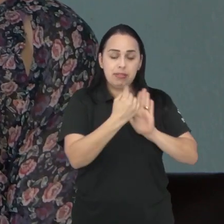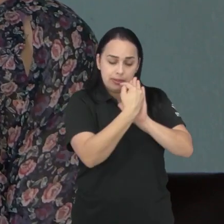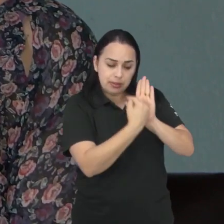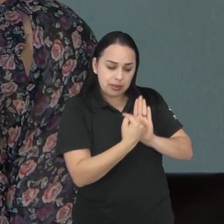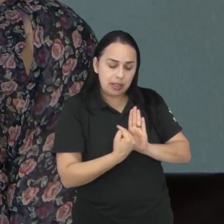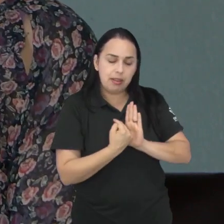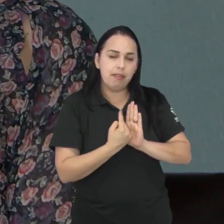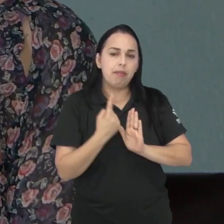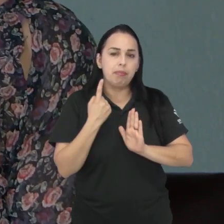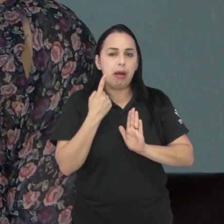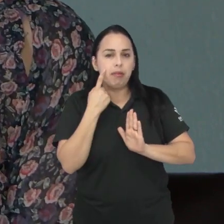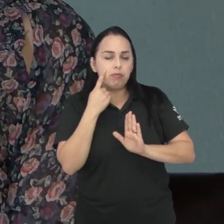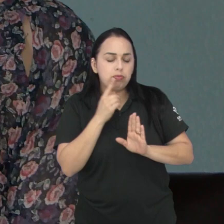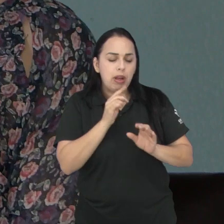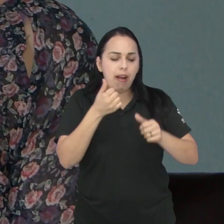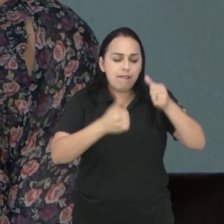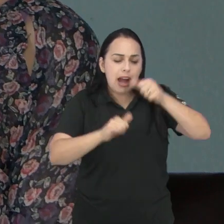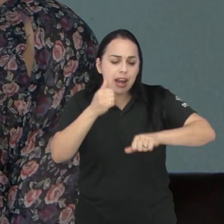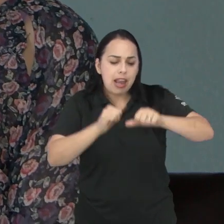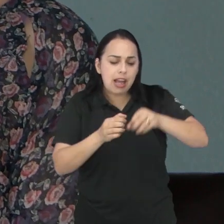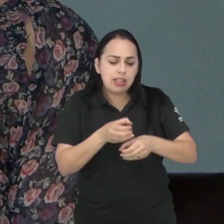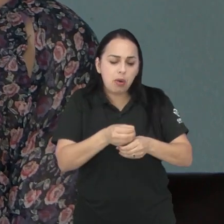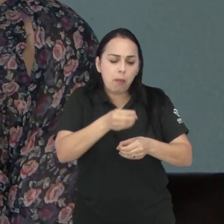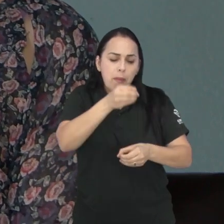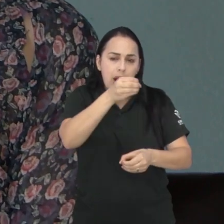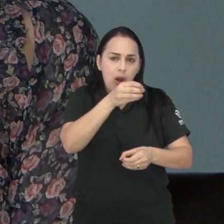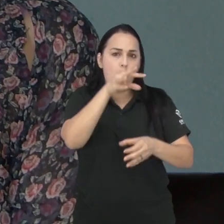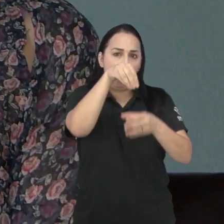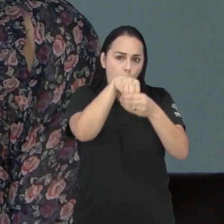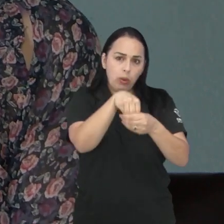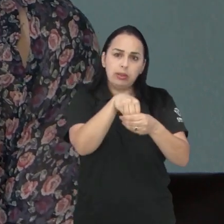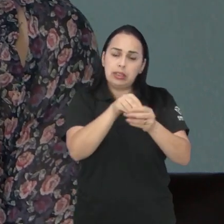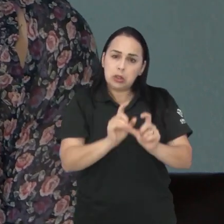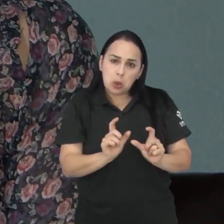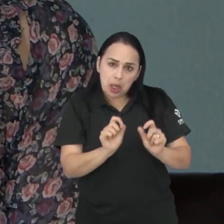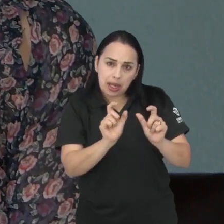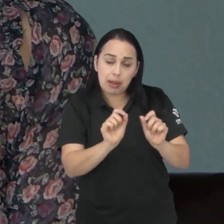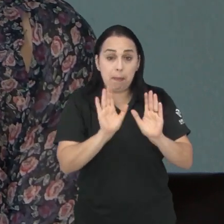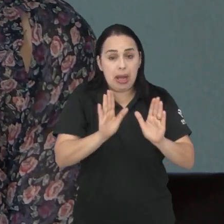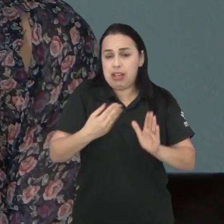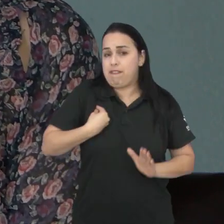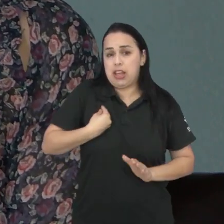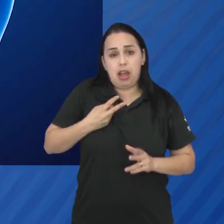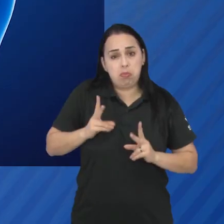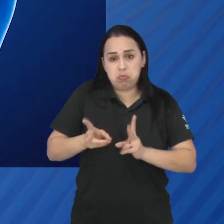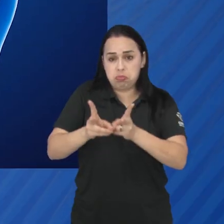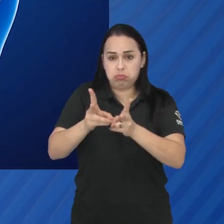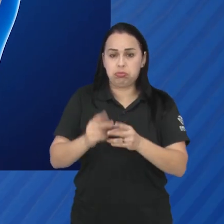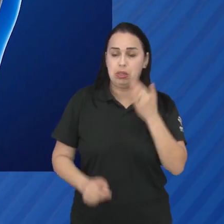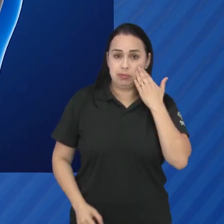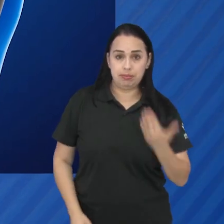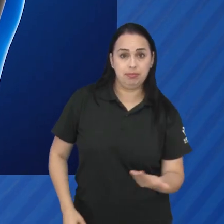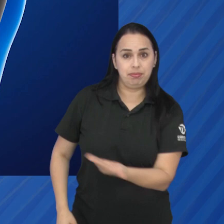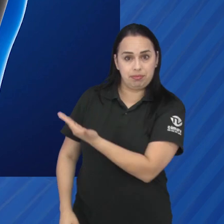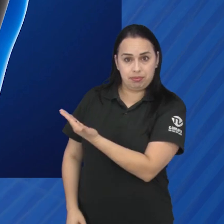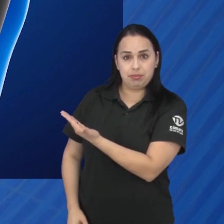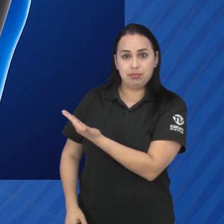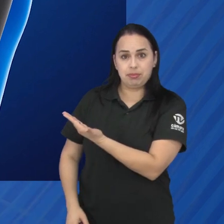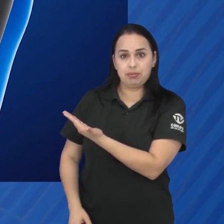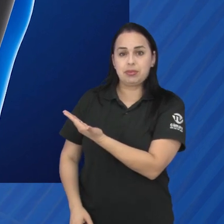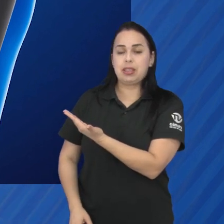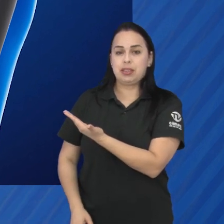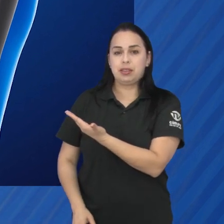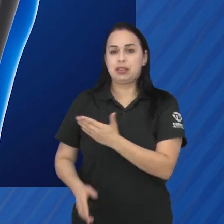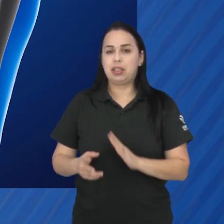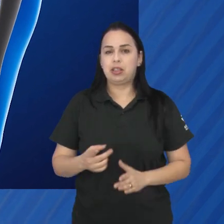né para ver se o meu homem ainda continua inativo dormindo né e mas é vida que segue o mieloma múltiplo